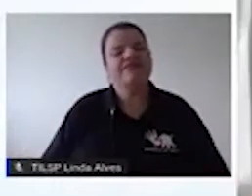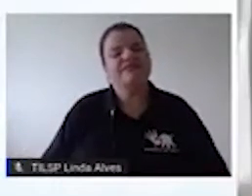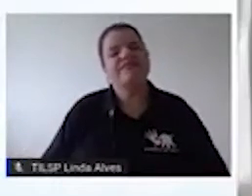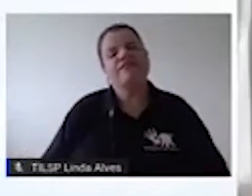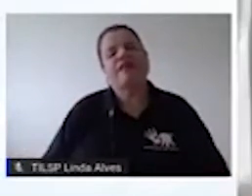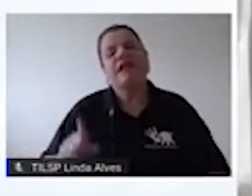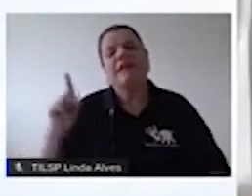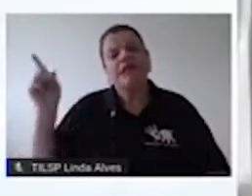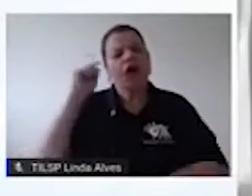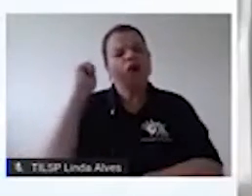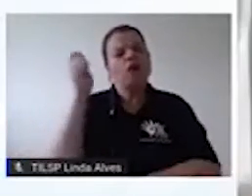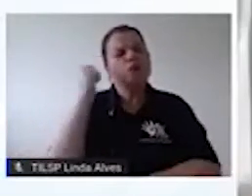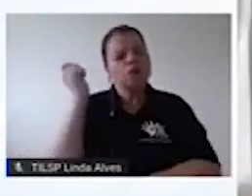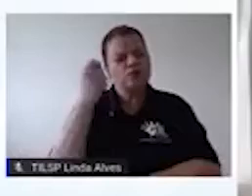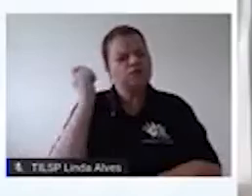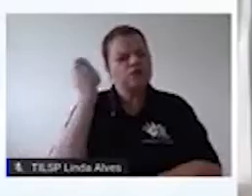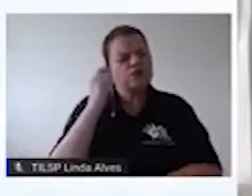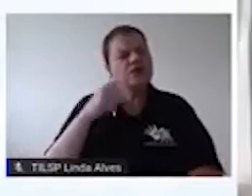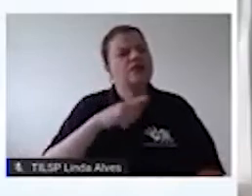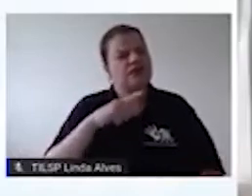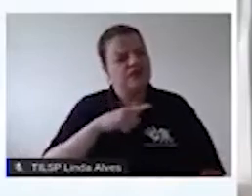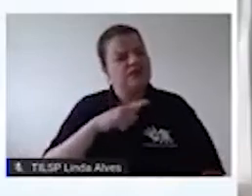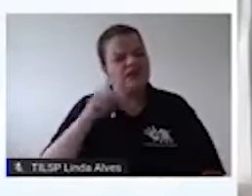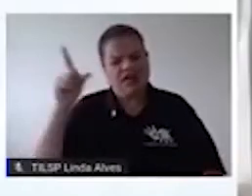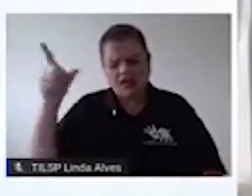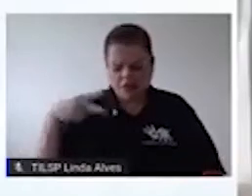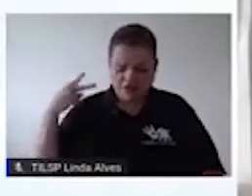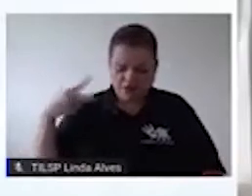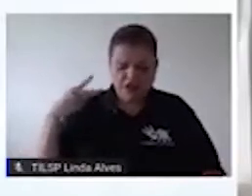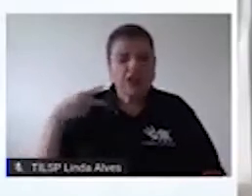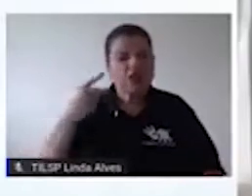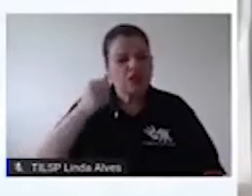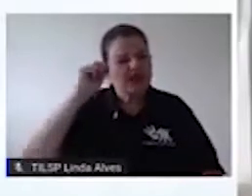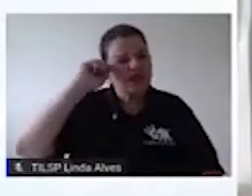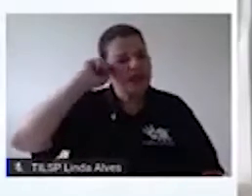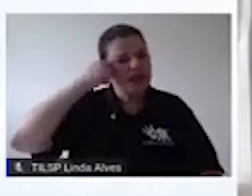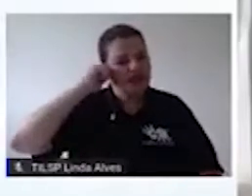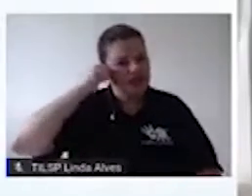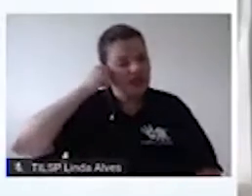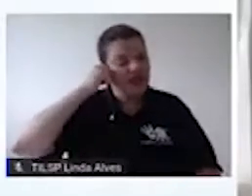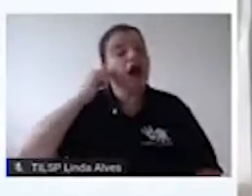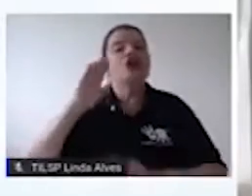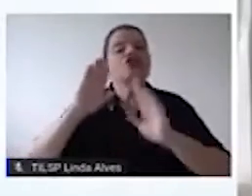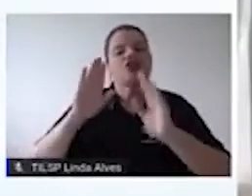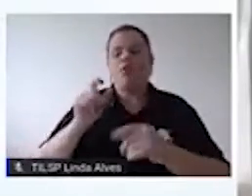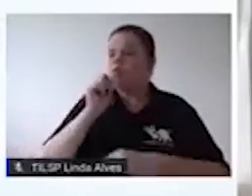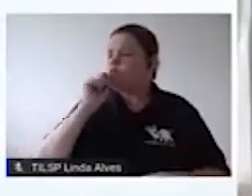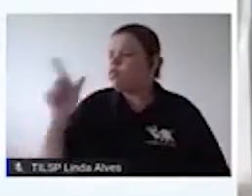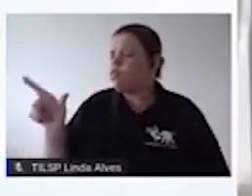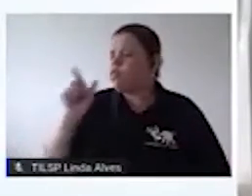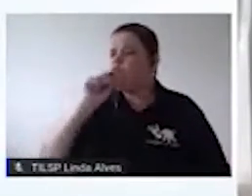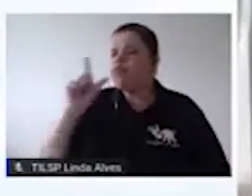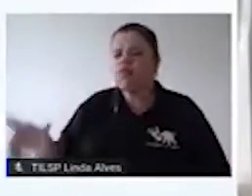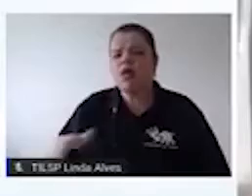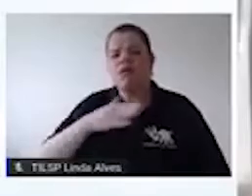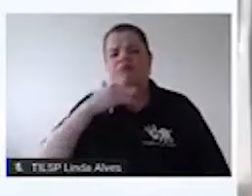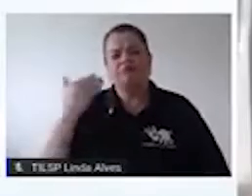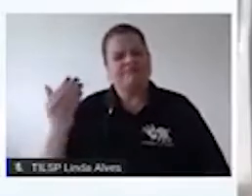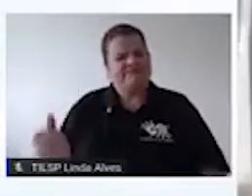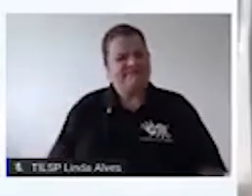Grande do Sul também aconteceu a mesma coisa com uma vereadora negra, que também já foi ameaçada de morte, mas,